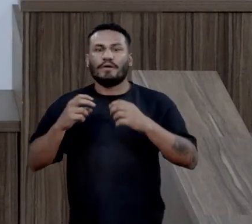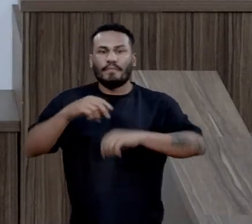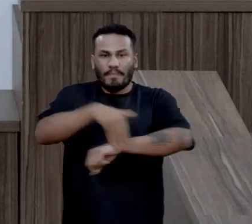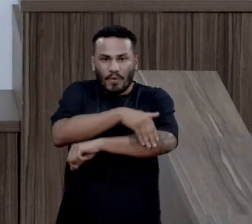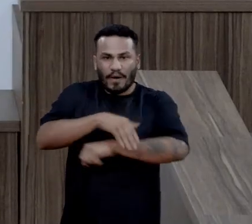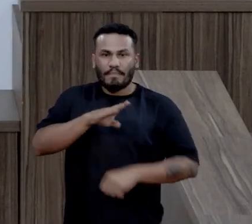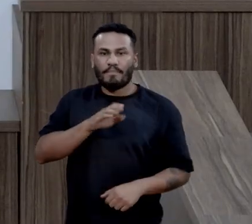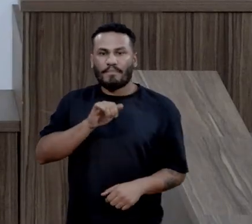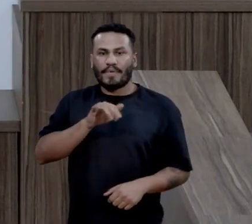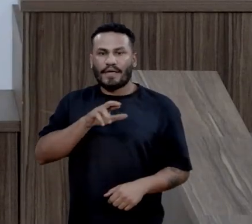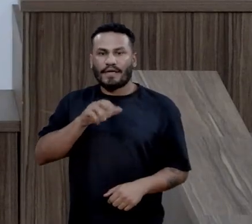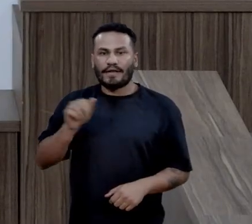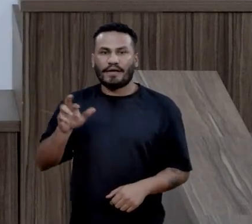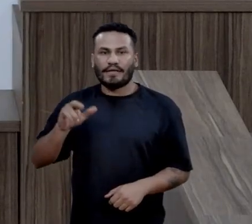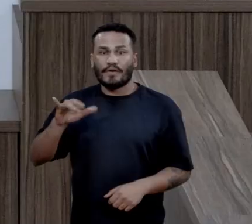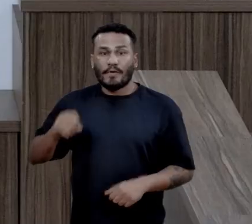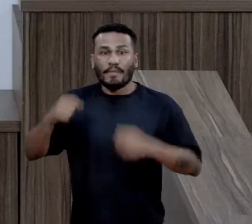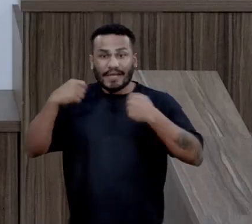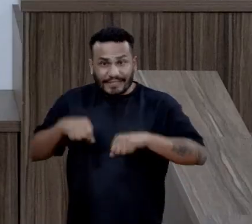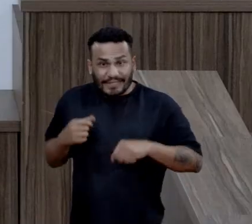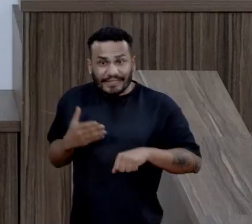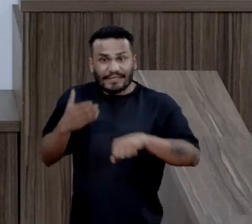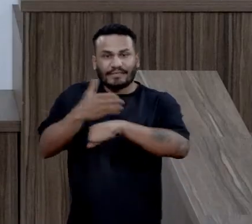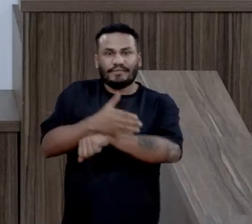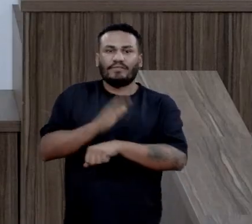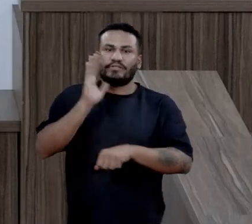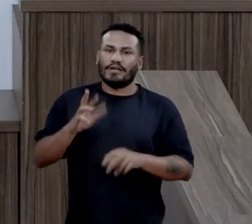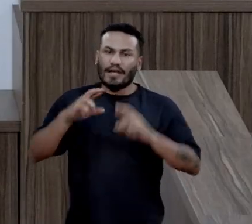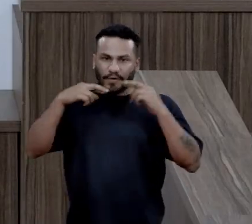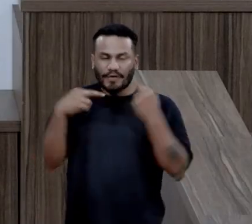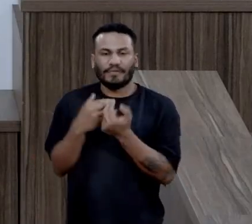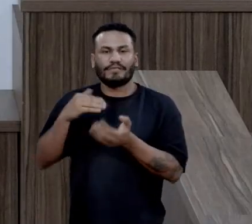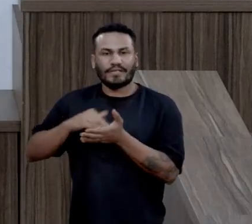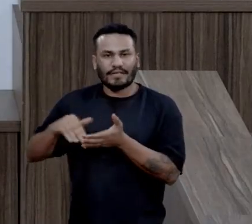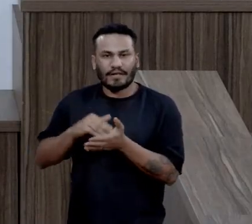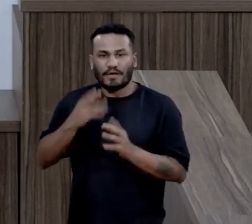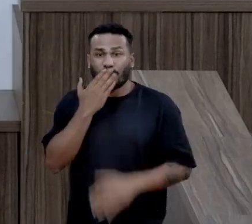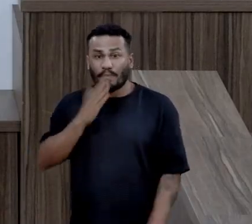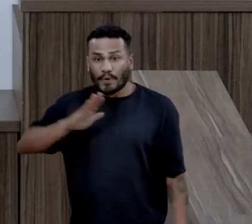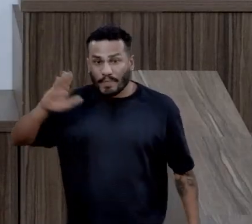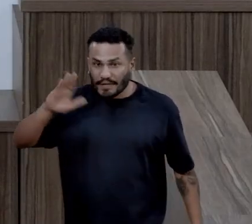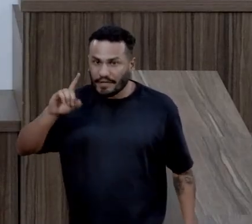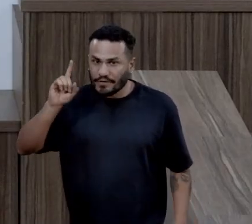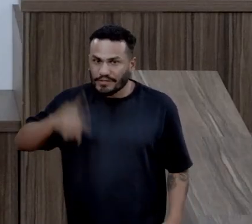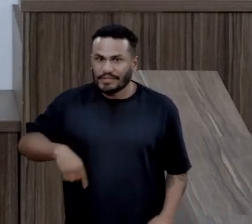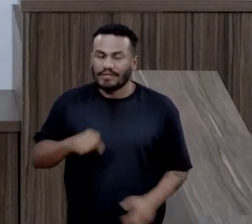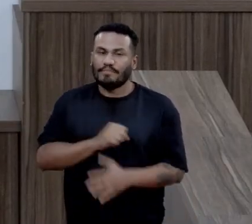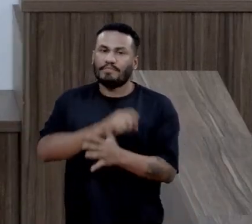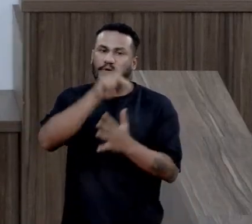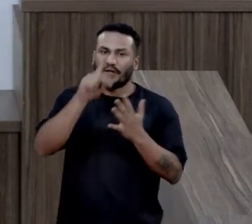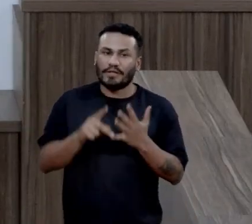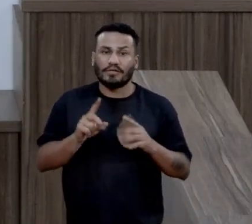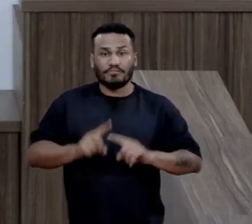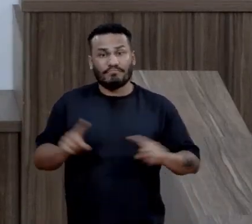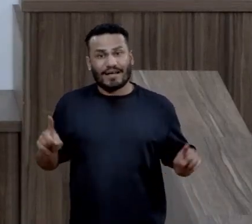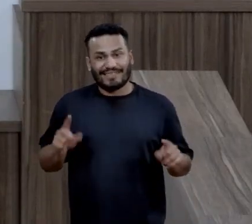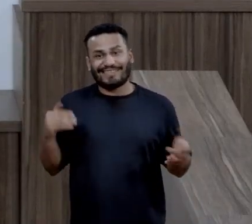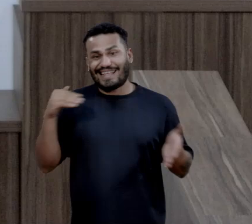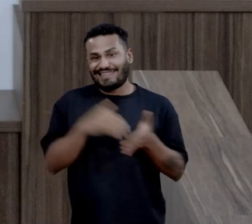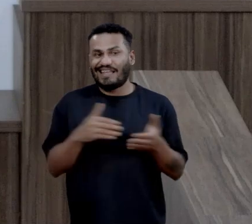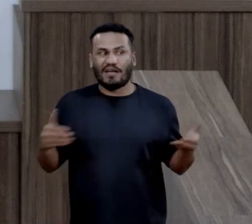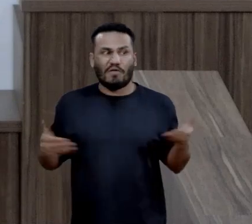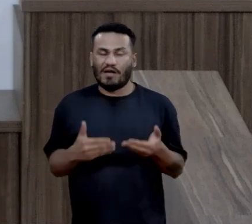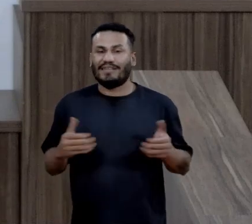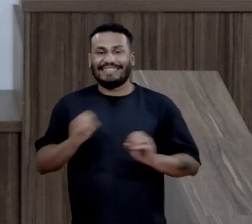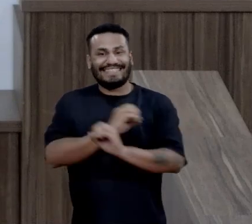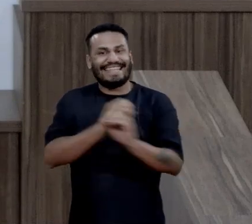precisa ter a estação de pré-embarque. Inclusive, foi reunião junto com o secretário, prometeu que isso era prioridade para ele, mas até